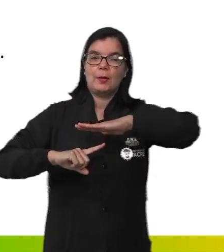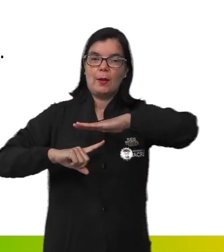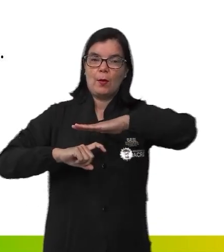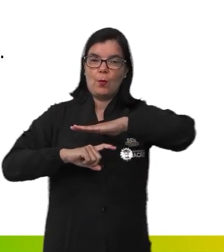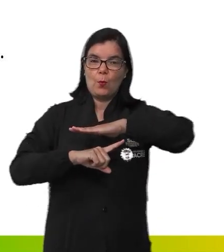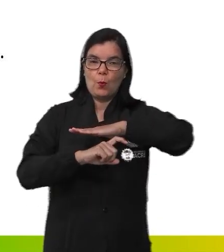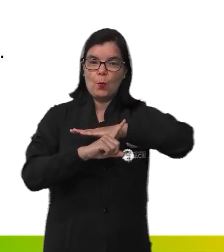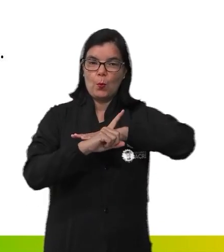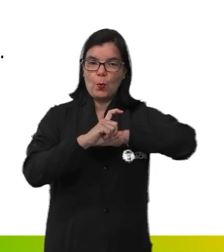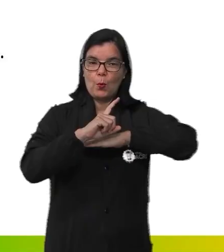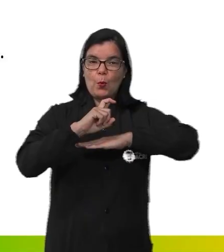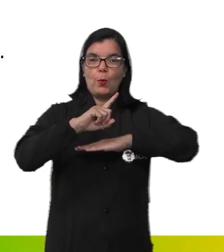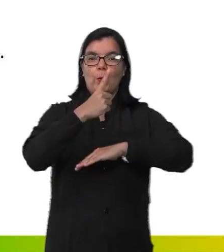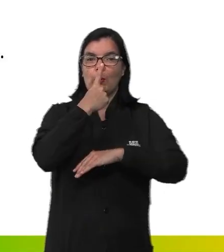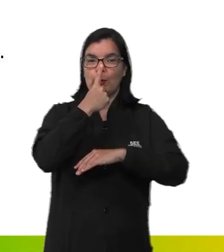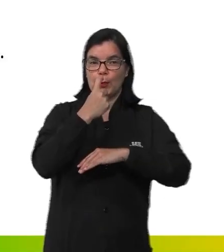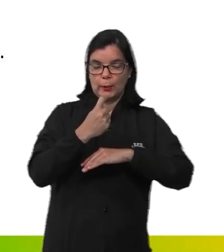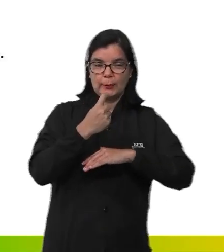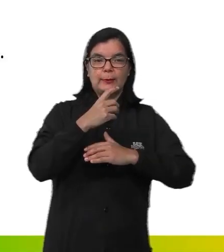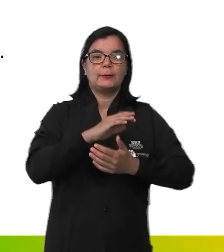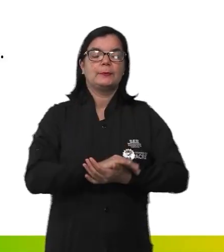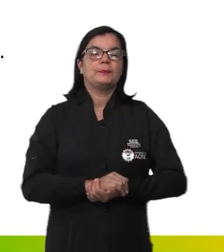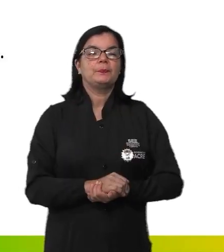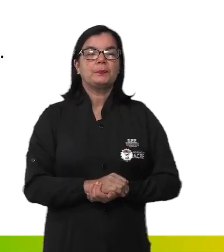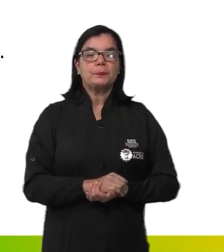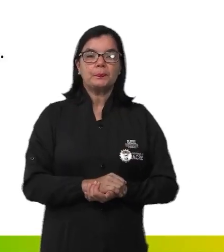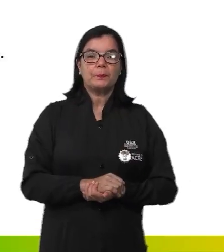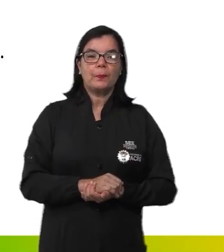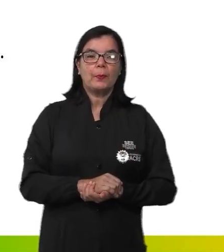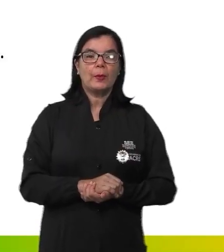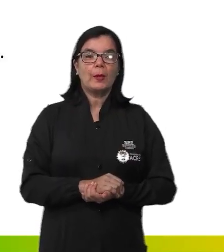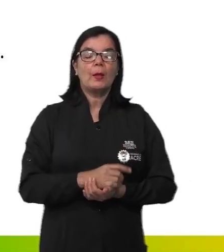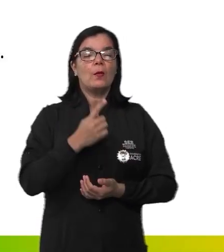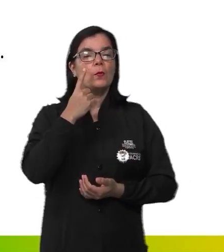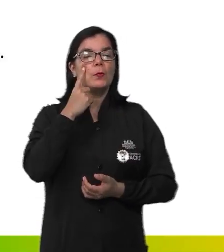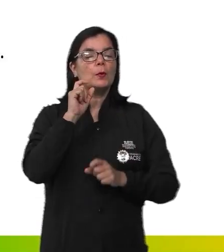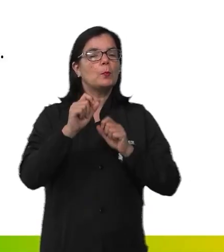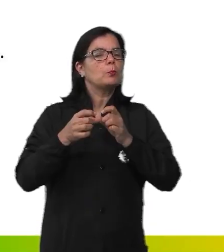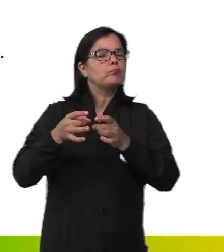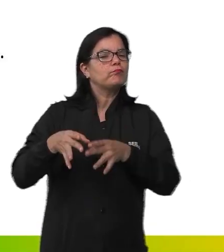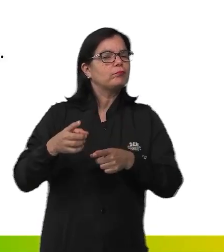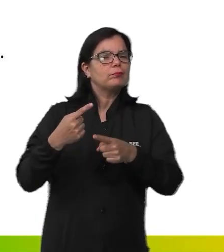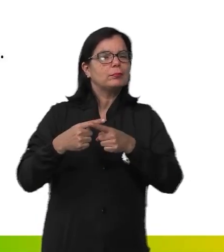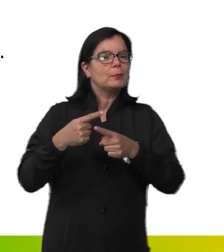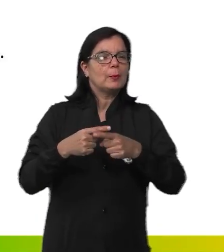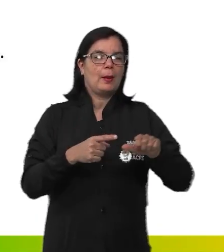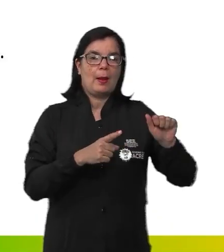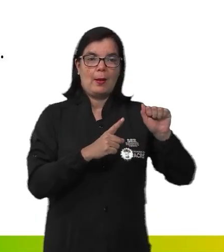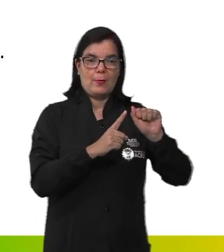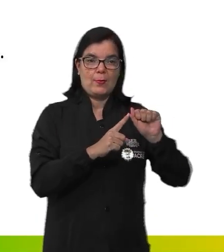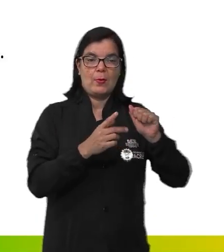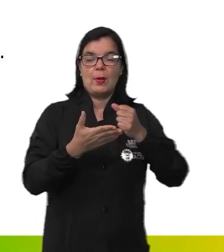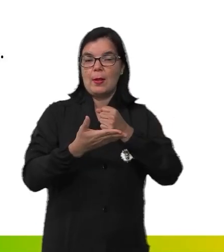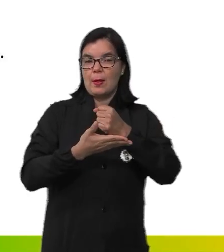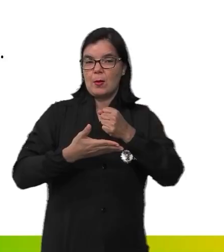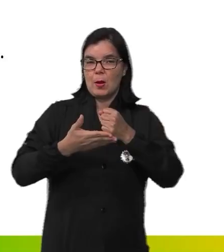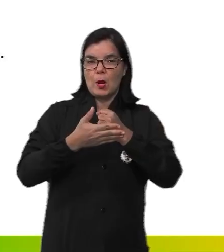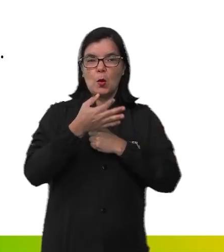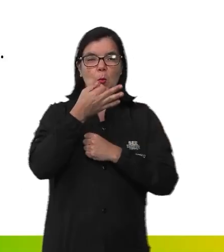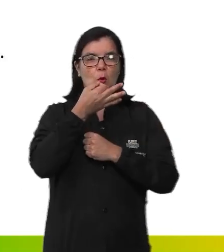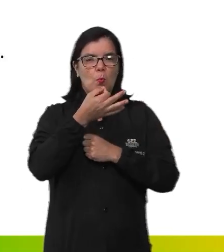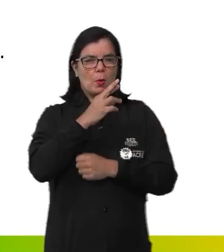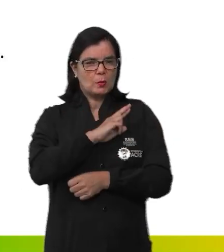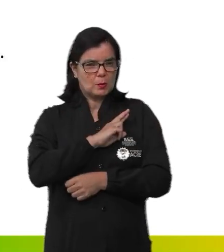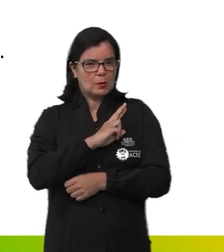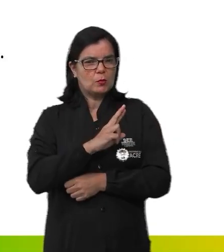abiogênese, né? Conhecida também como teoria da geração espontânea. Foi abandonada por quê? Alternativa A: era baseada